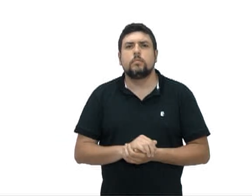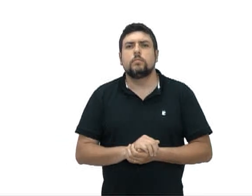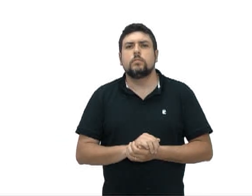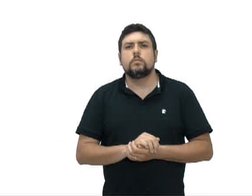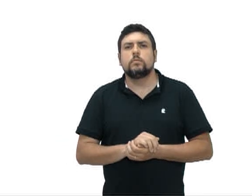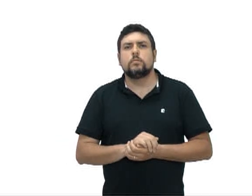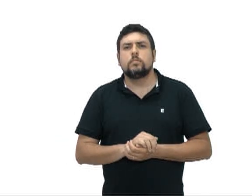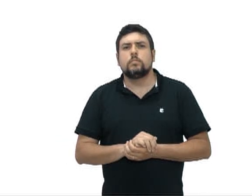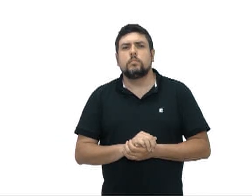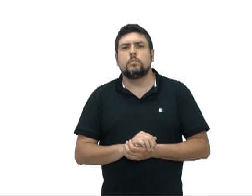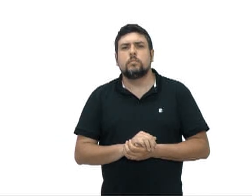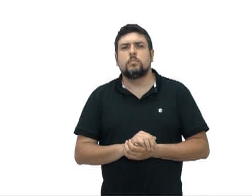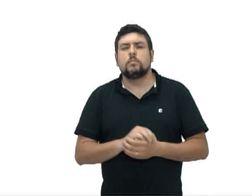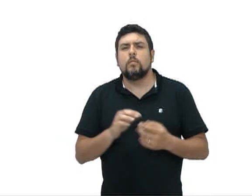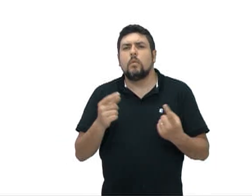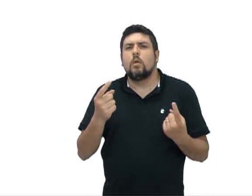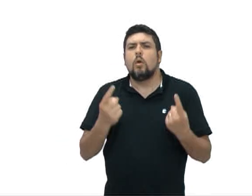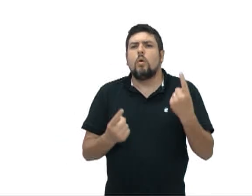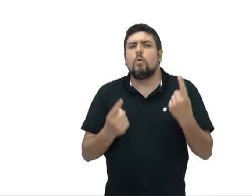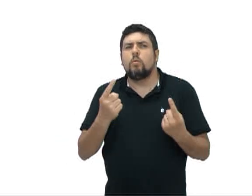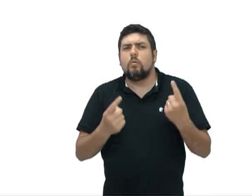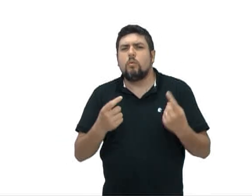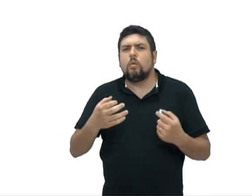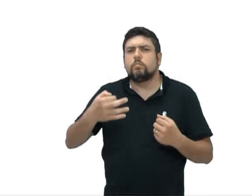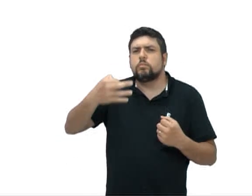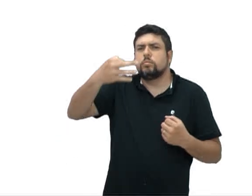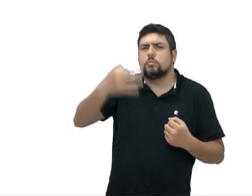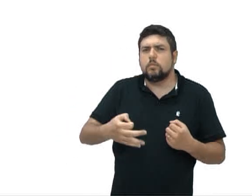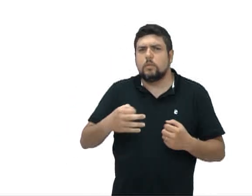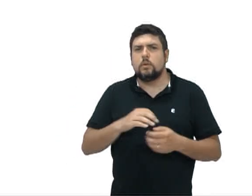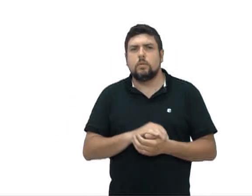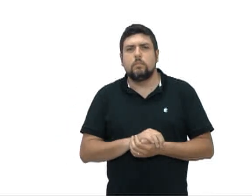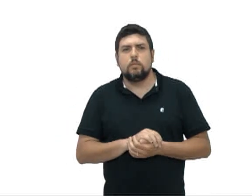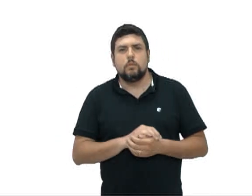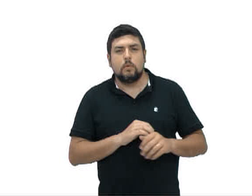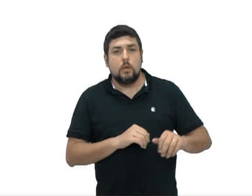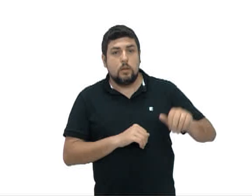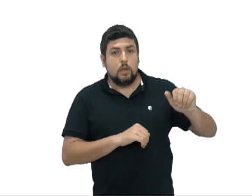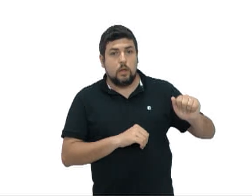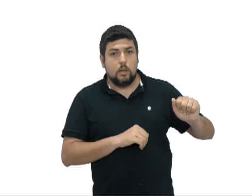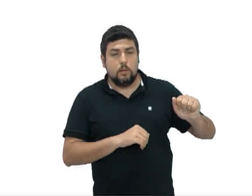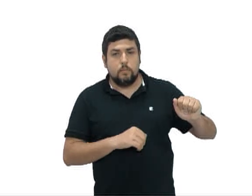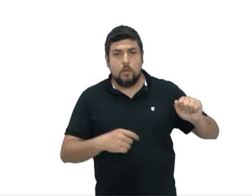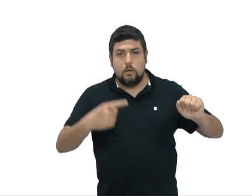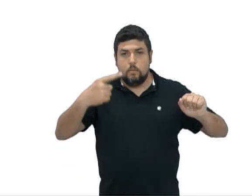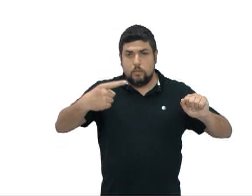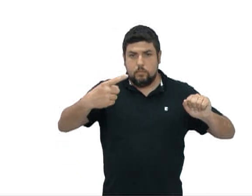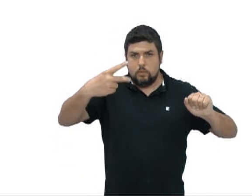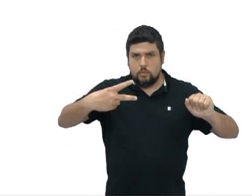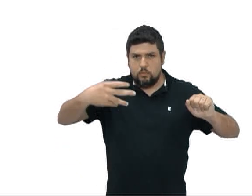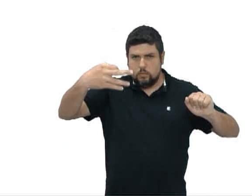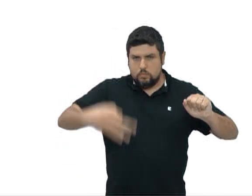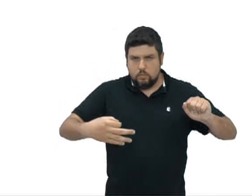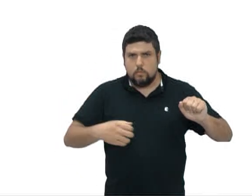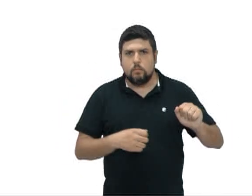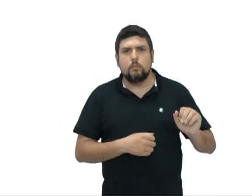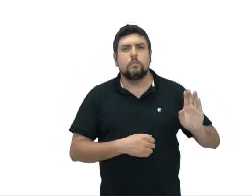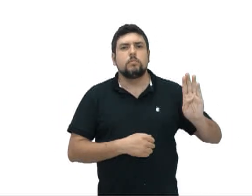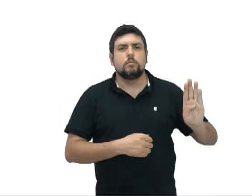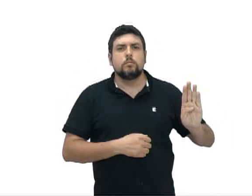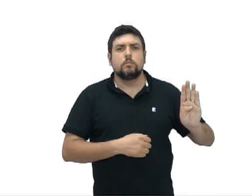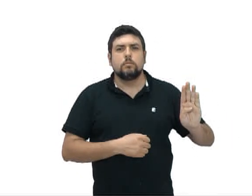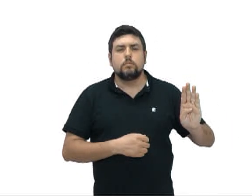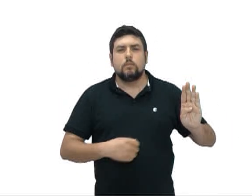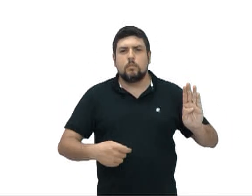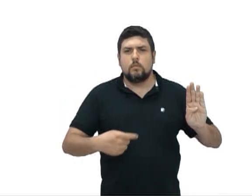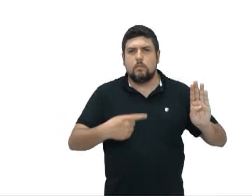na alternativa embaixo aqui é a correta. Então, alternativa A, somente as alternativas 1 e 2 estão corretas? B, somente